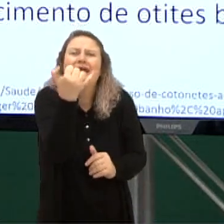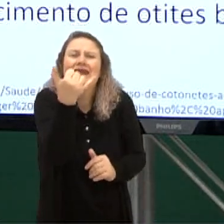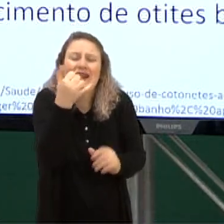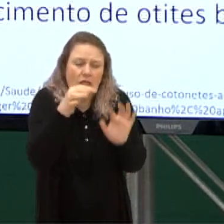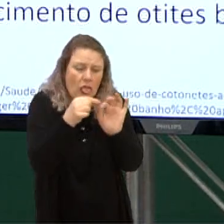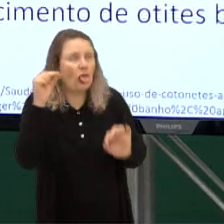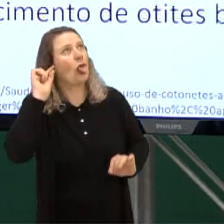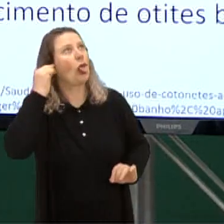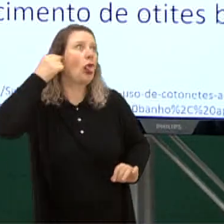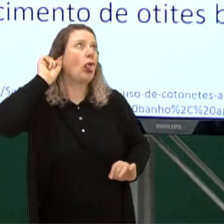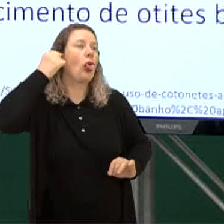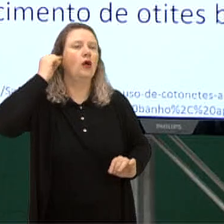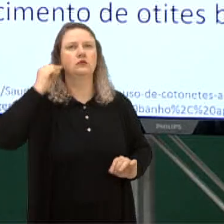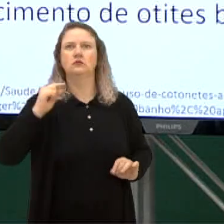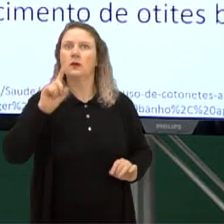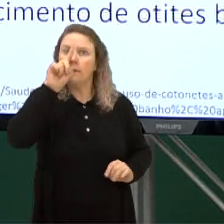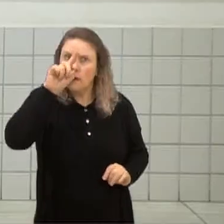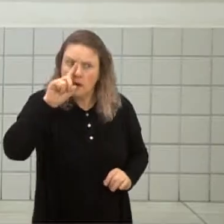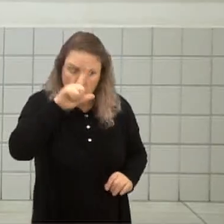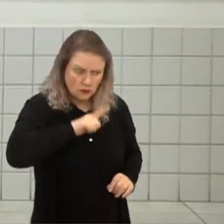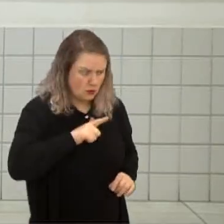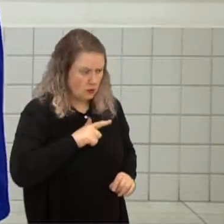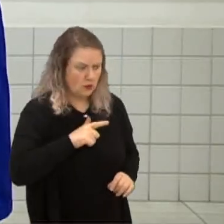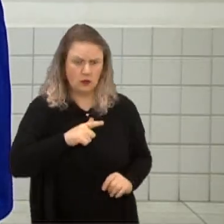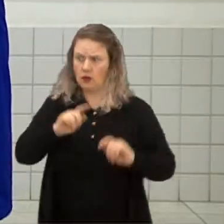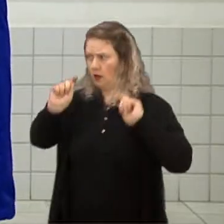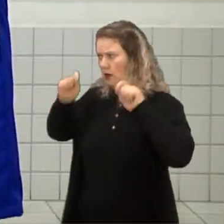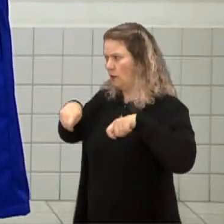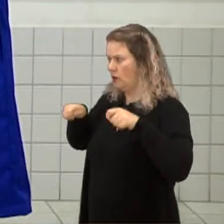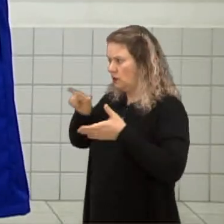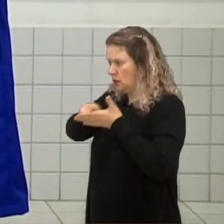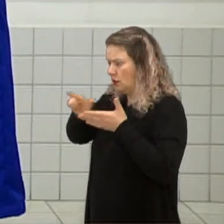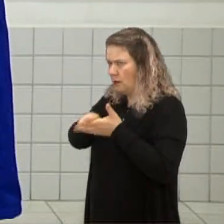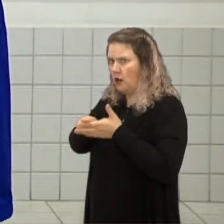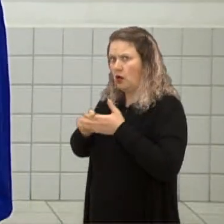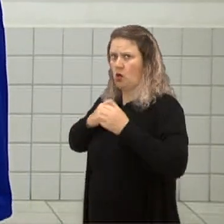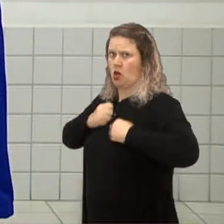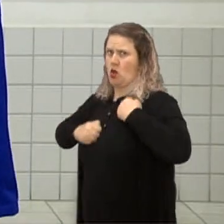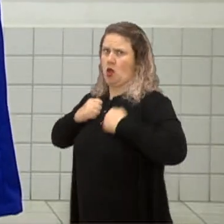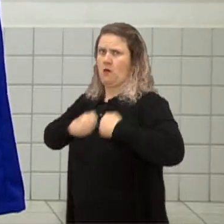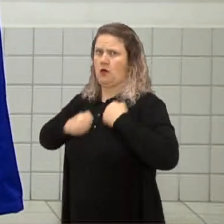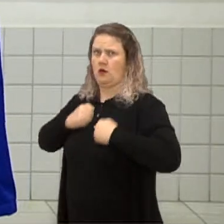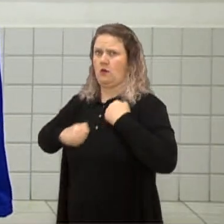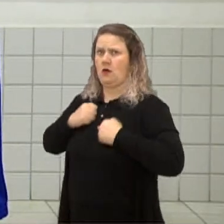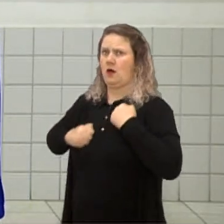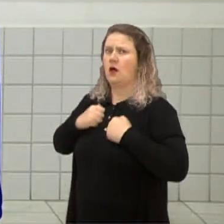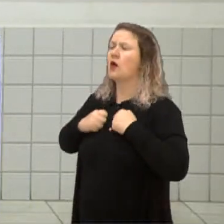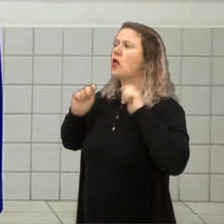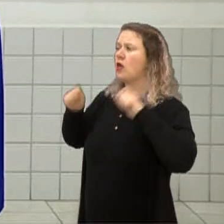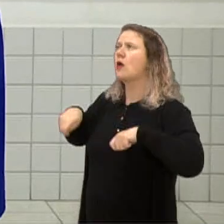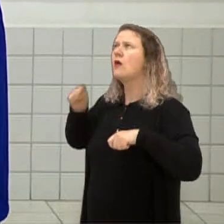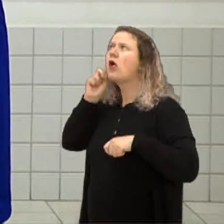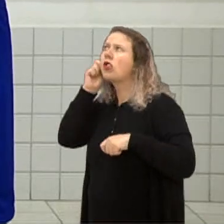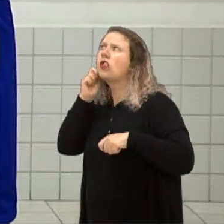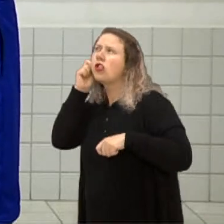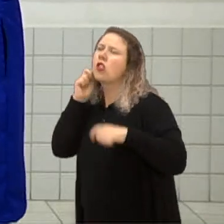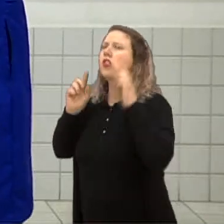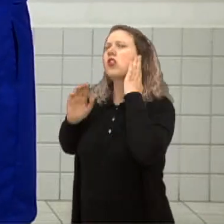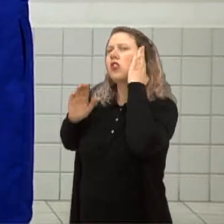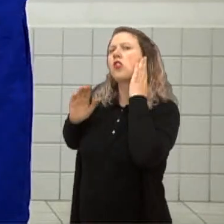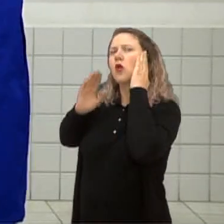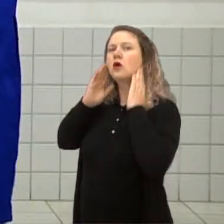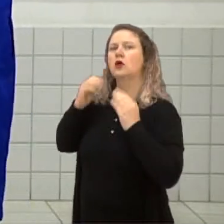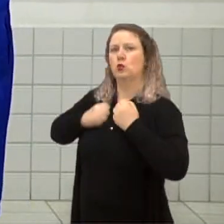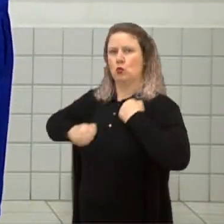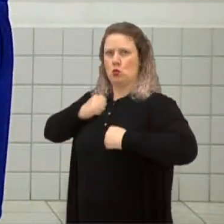gente. Vai furar o tímpano. Então eu posso limpar a hora que eu estou tomando banho mesmo, com água e sabão, o excesso de cera que pode ficar por Com fora? certeza,